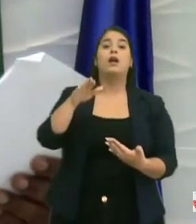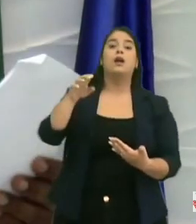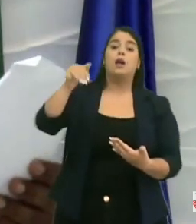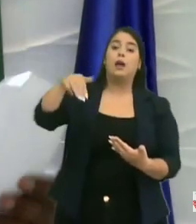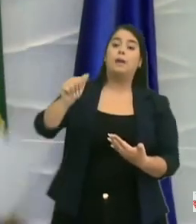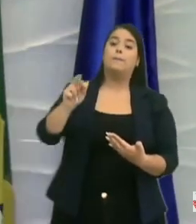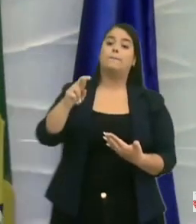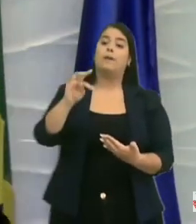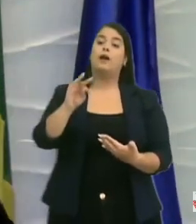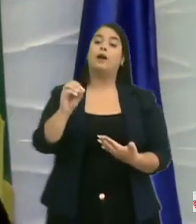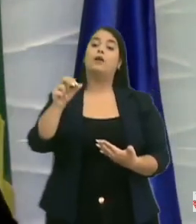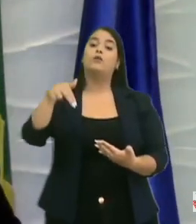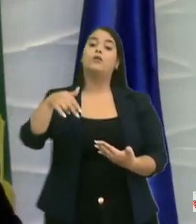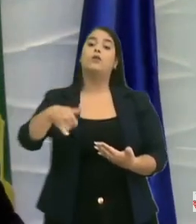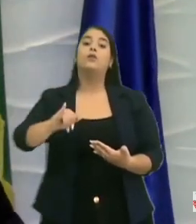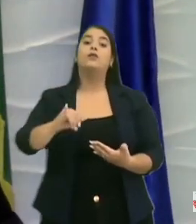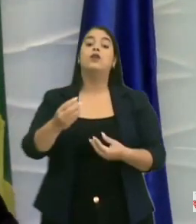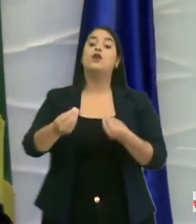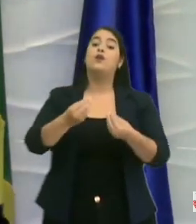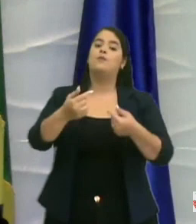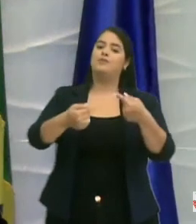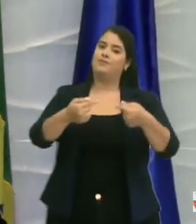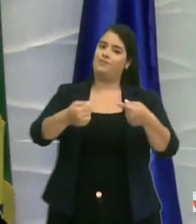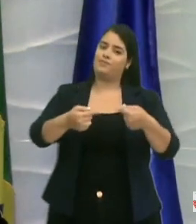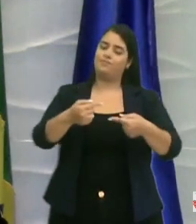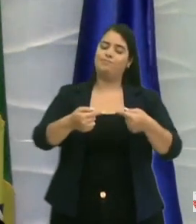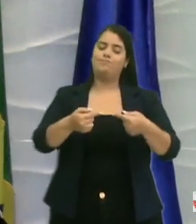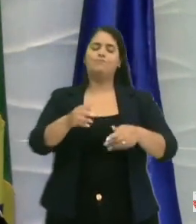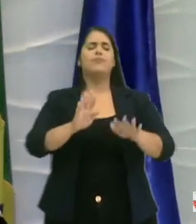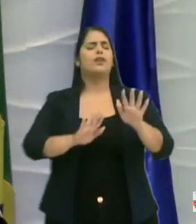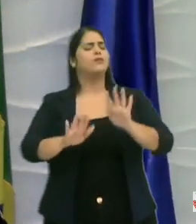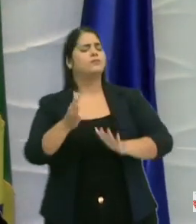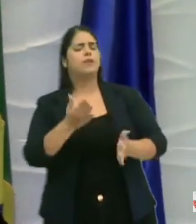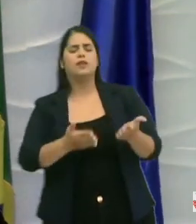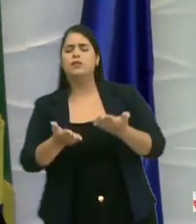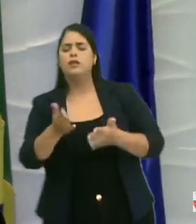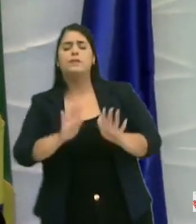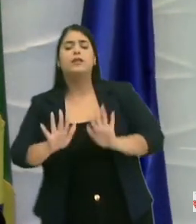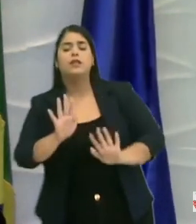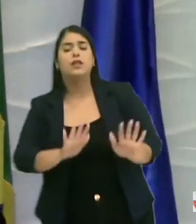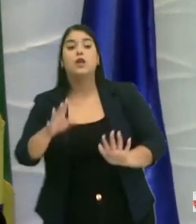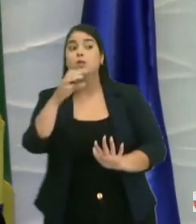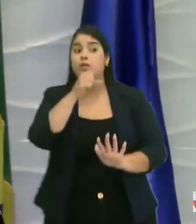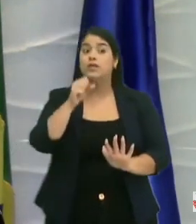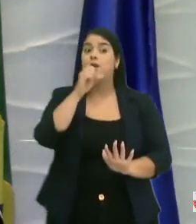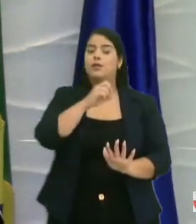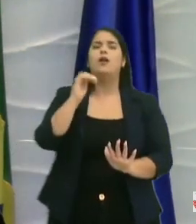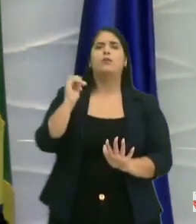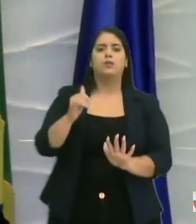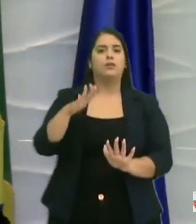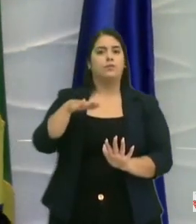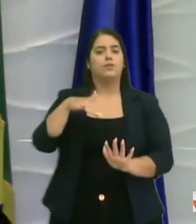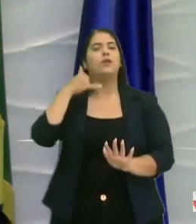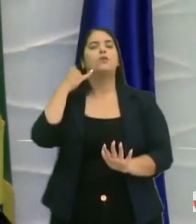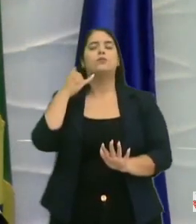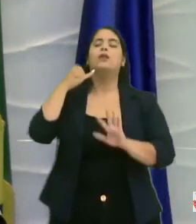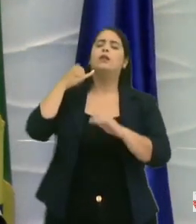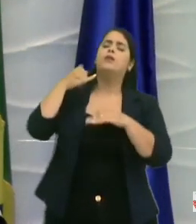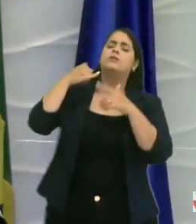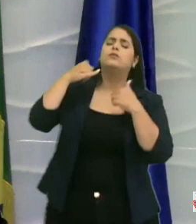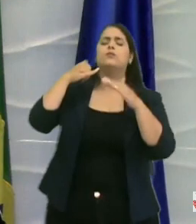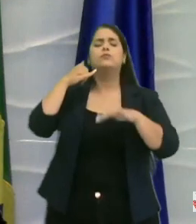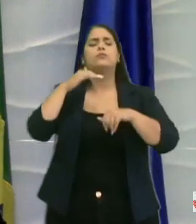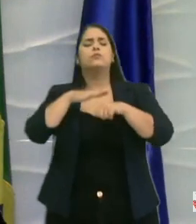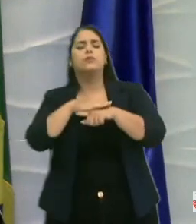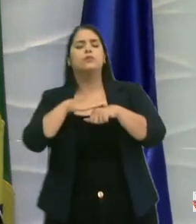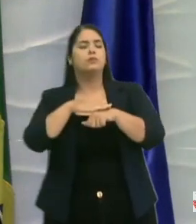Veja como é que se faz política. Me atendeu muito bem sábado. Liguei para ele, um anjinho